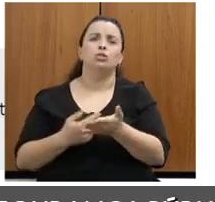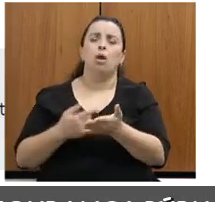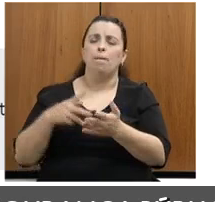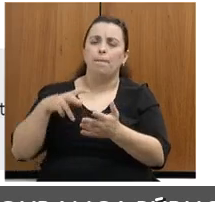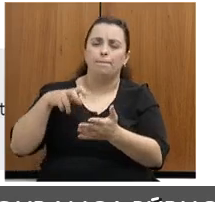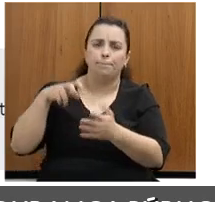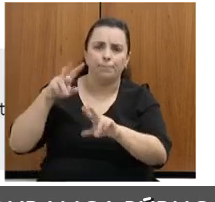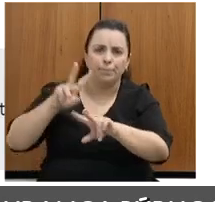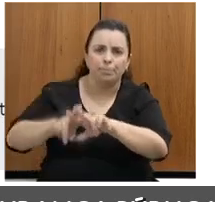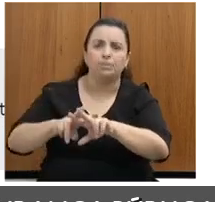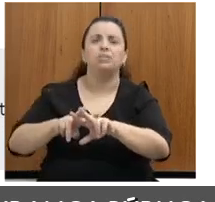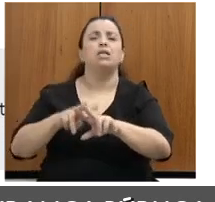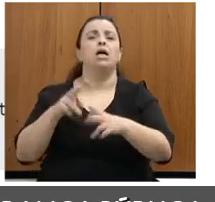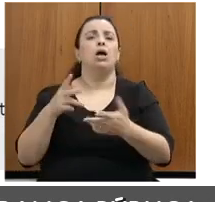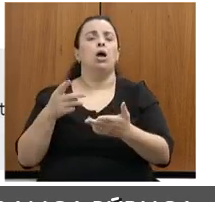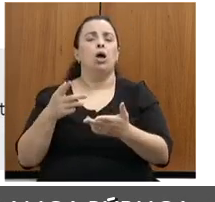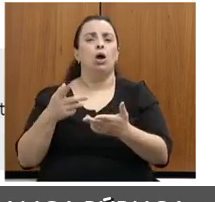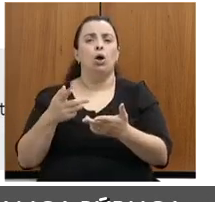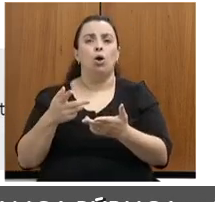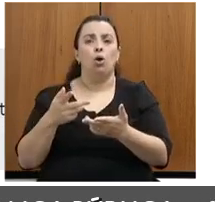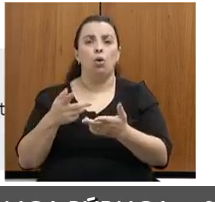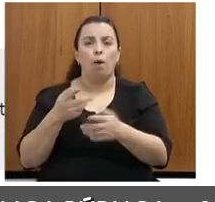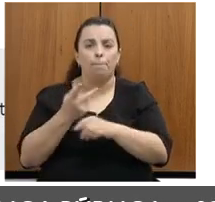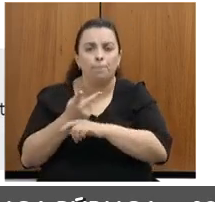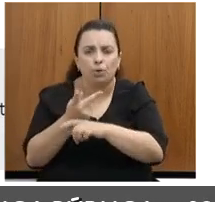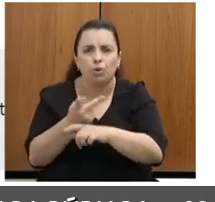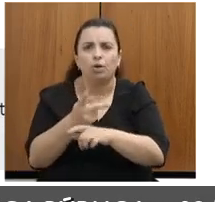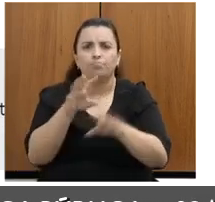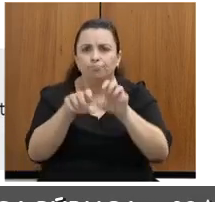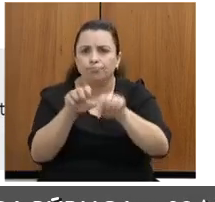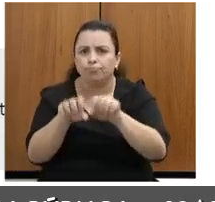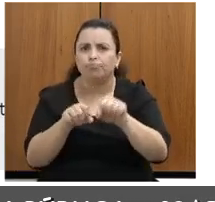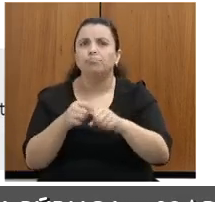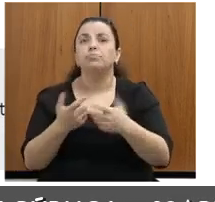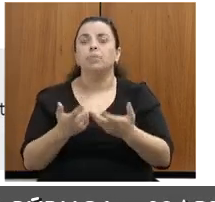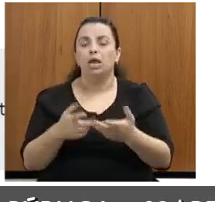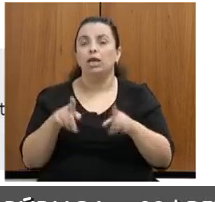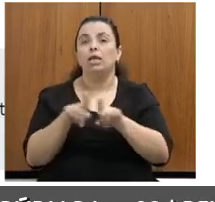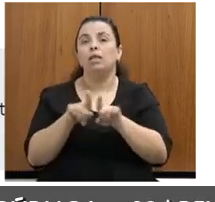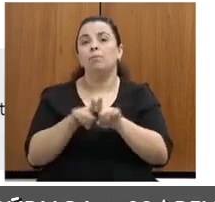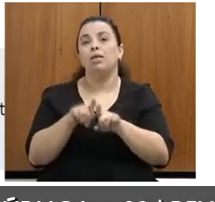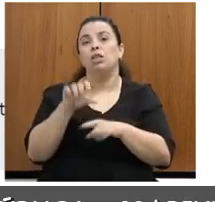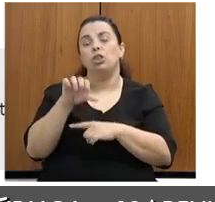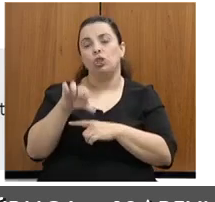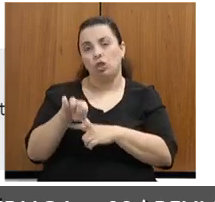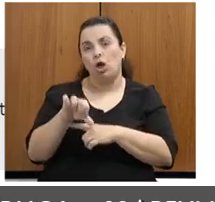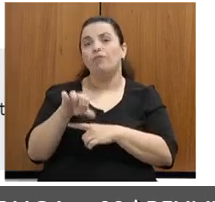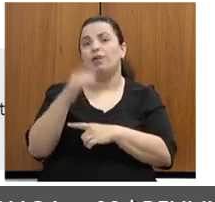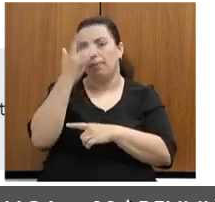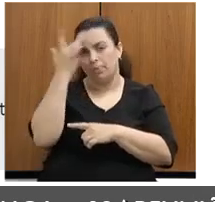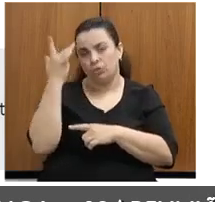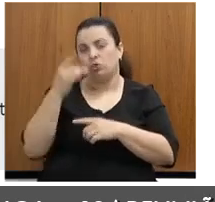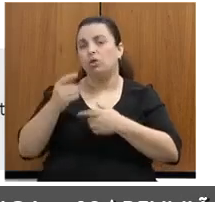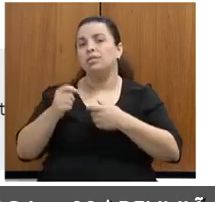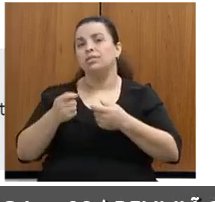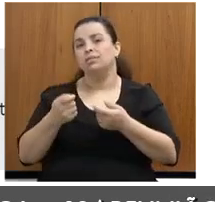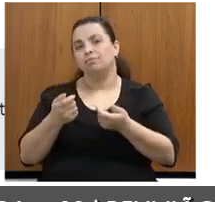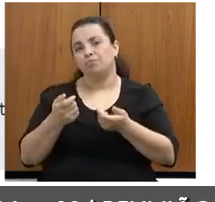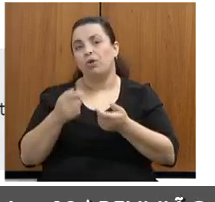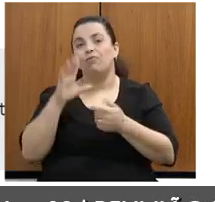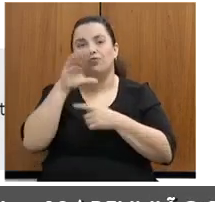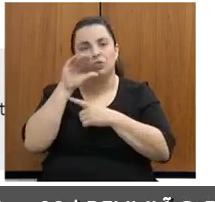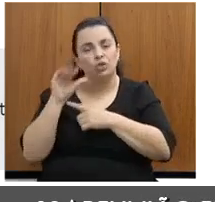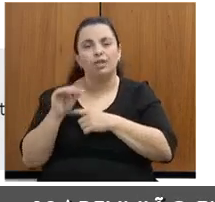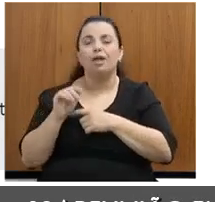mandados de prisão sendo nove contra policiais e servidores da própria instituição a gente tem dito que a integridade